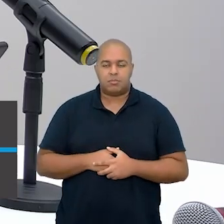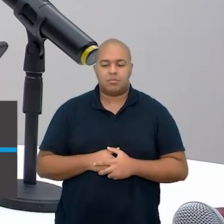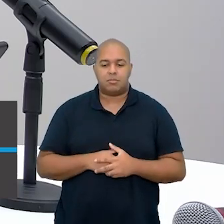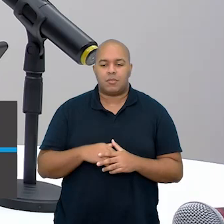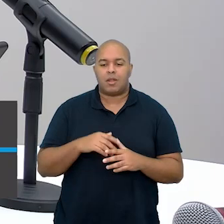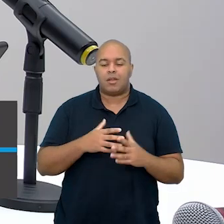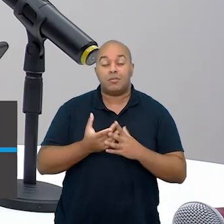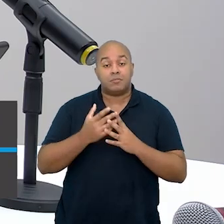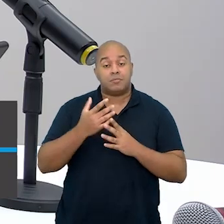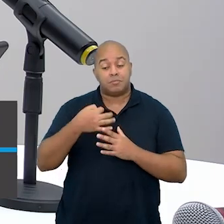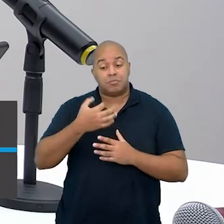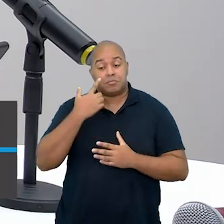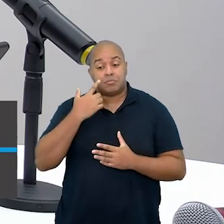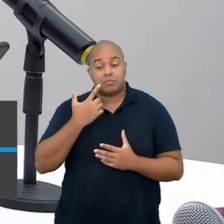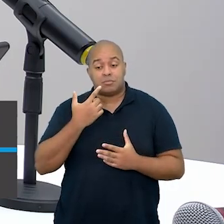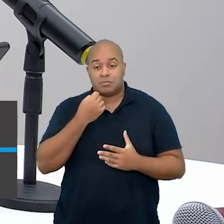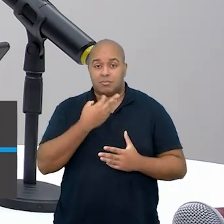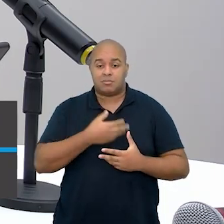Muito bem.